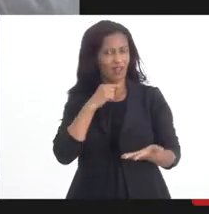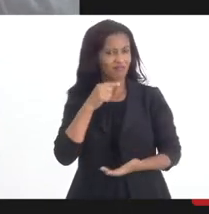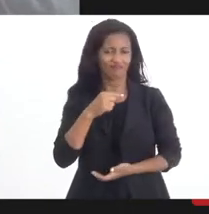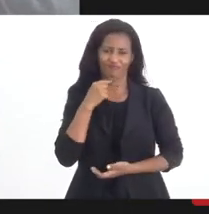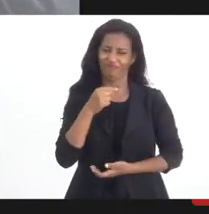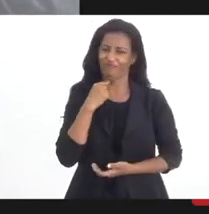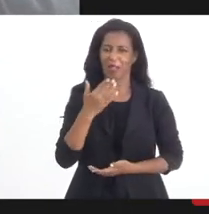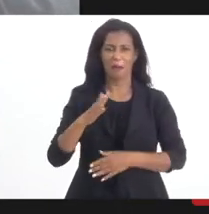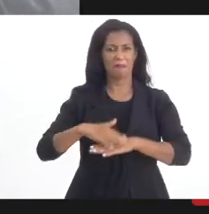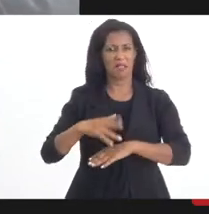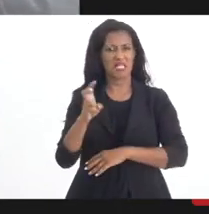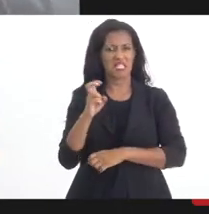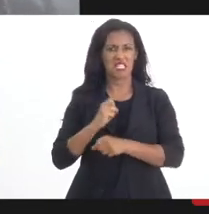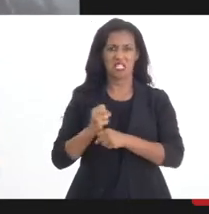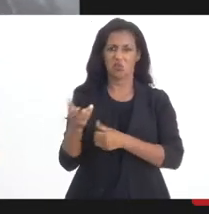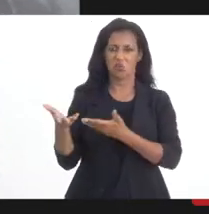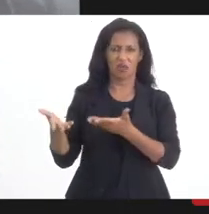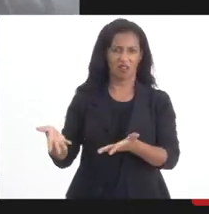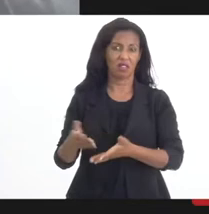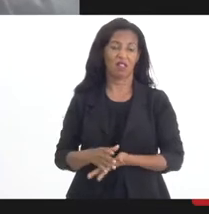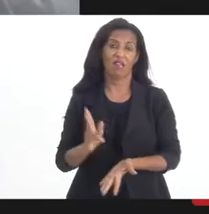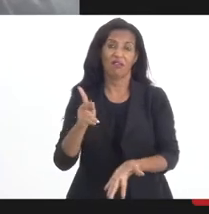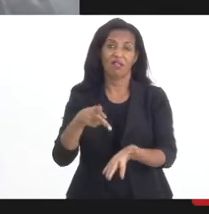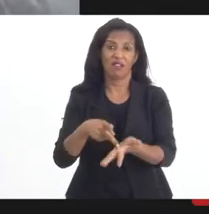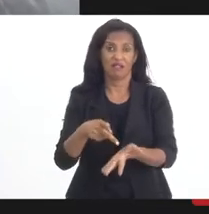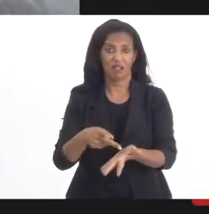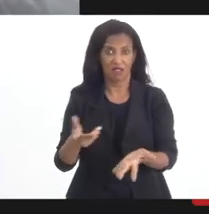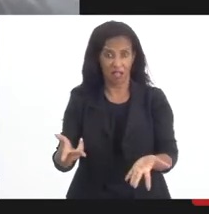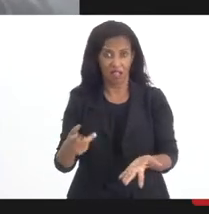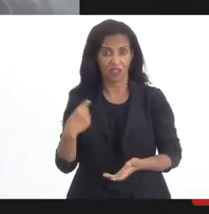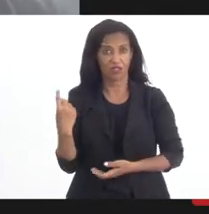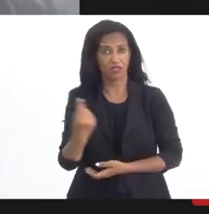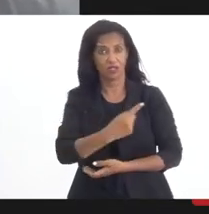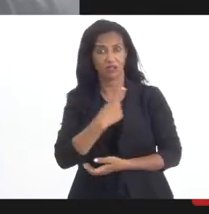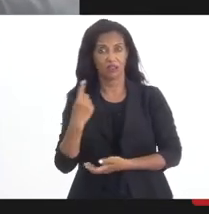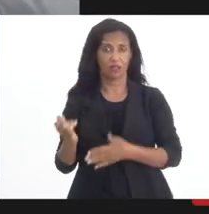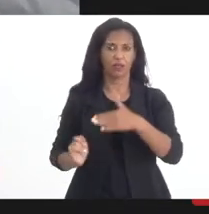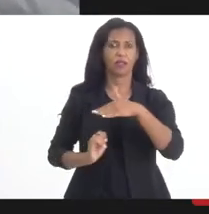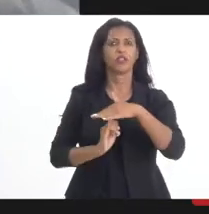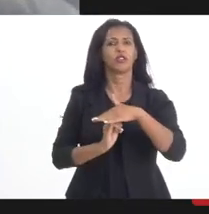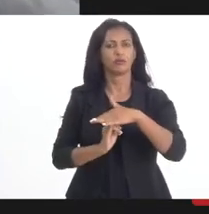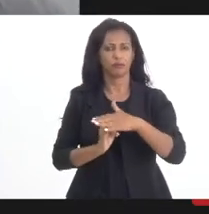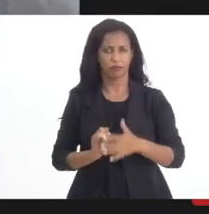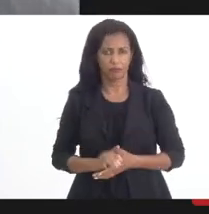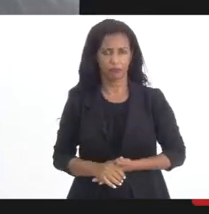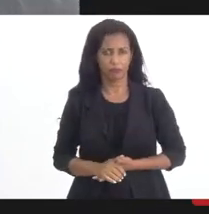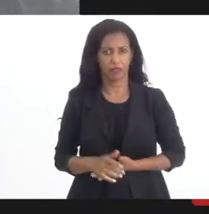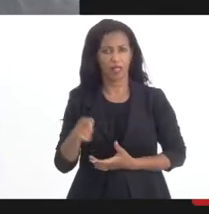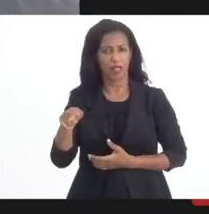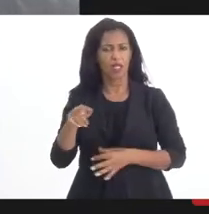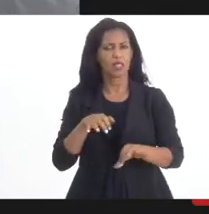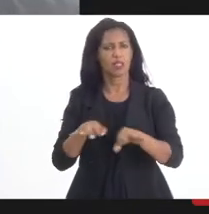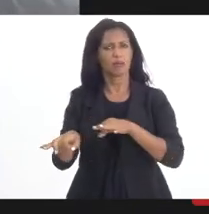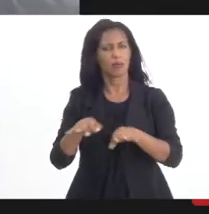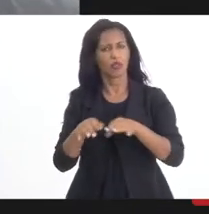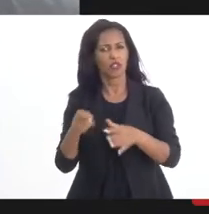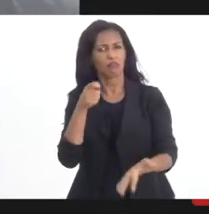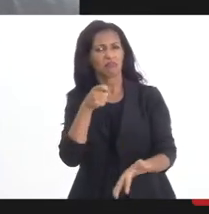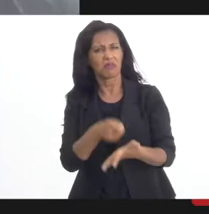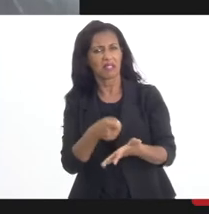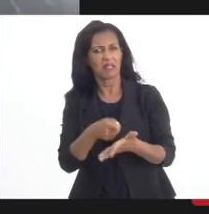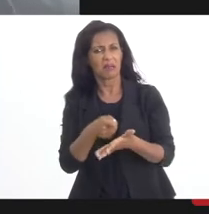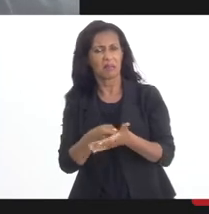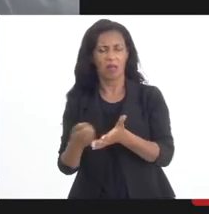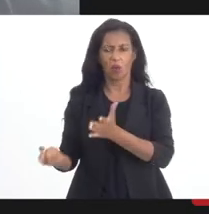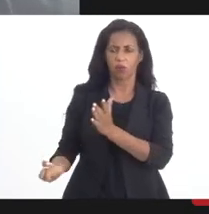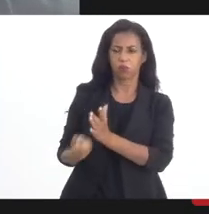passar mais de 5 anos aqui. Essa que é a realidade da nossa instituição. Esse projeto que determina e